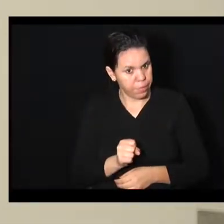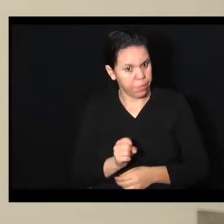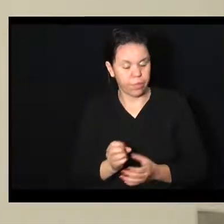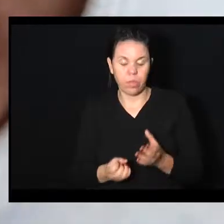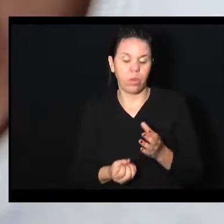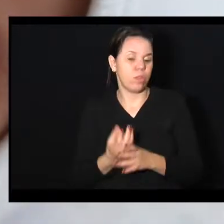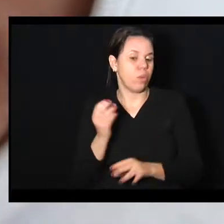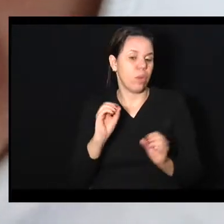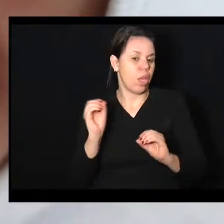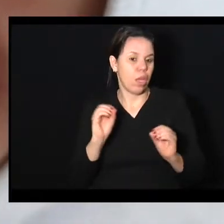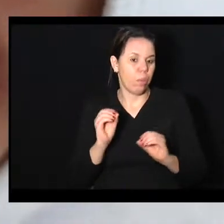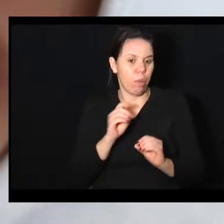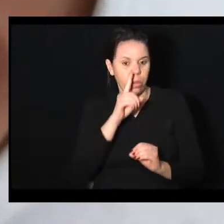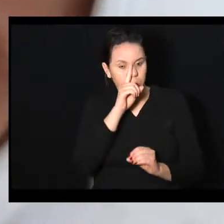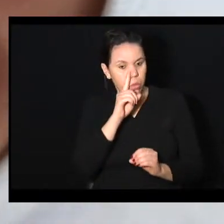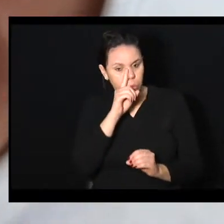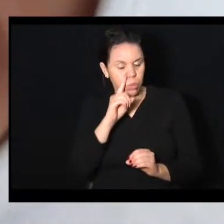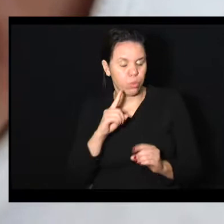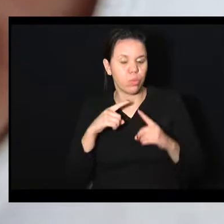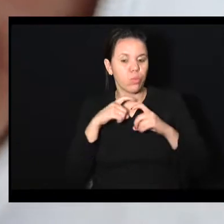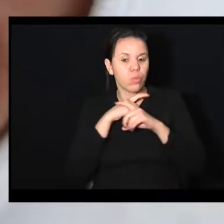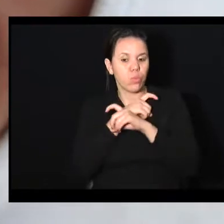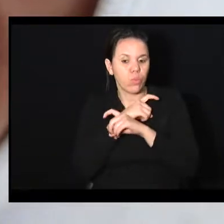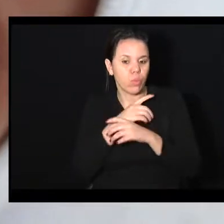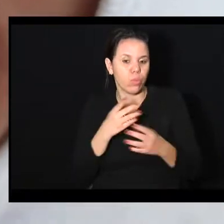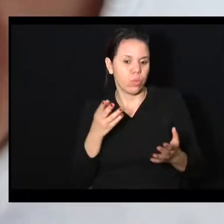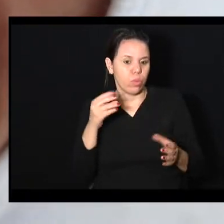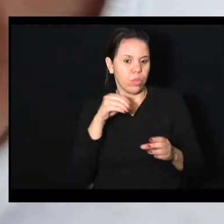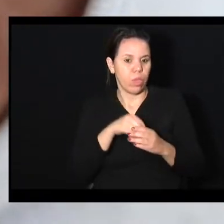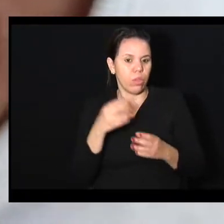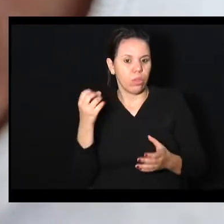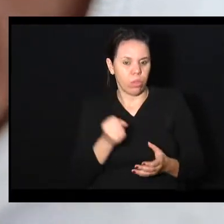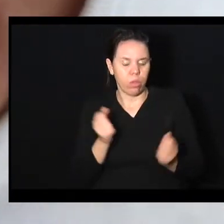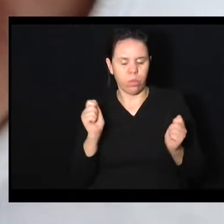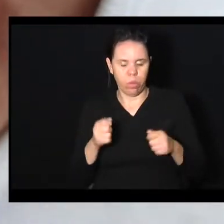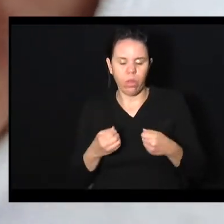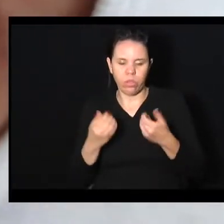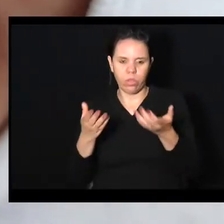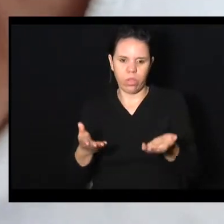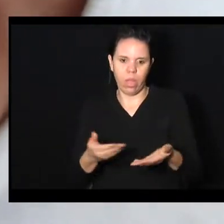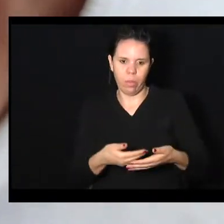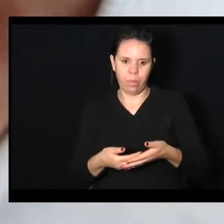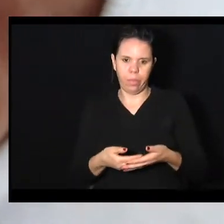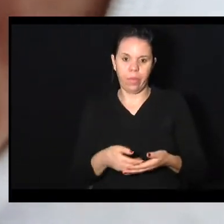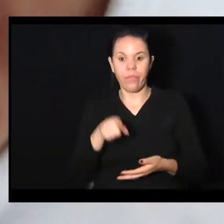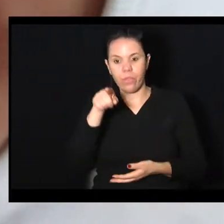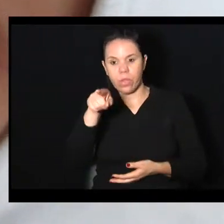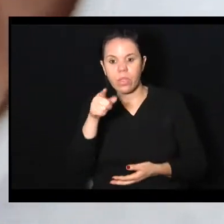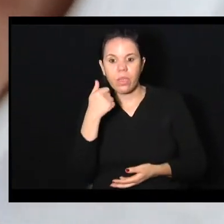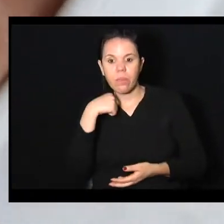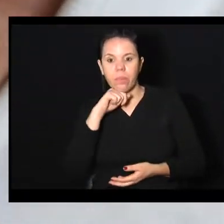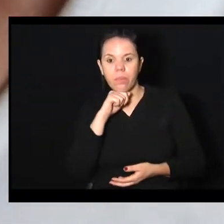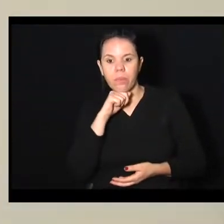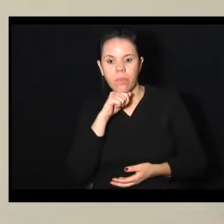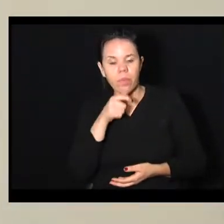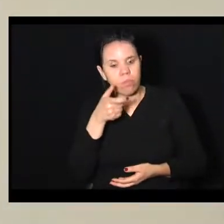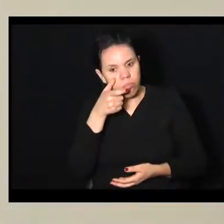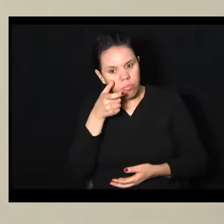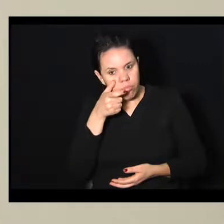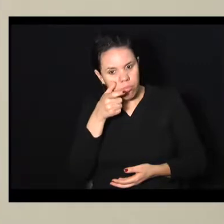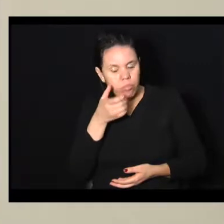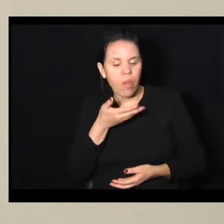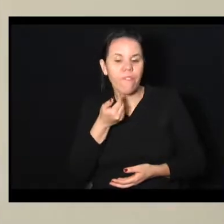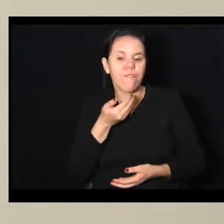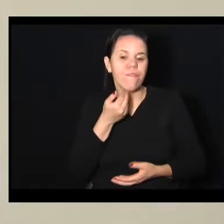nesse leite, e aí sim eu posso estar liberando esse leite. Então você, mãe que está aí nos assistindo, é muito fácil para ser